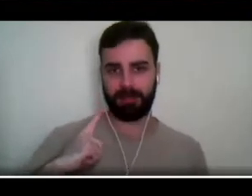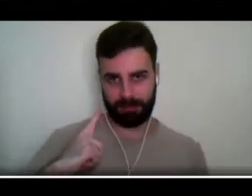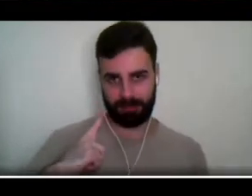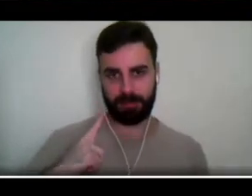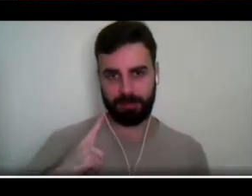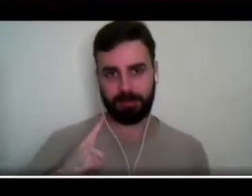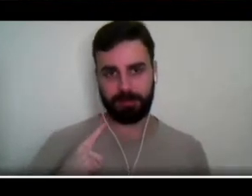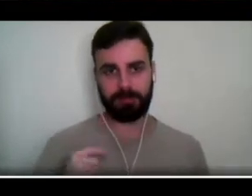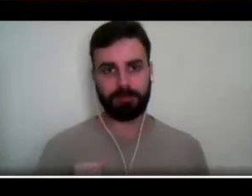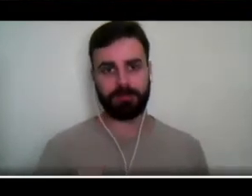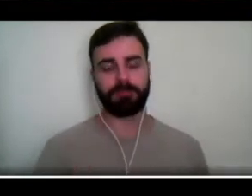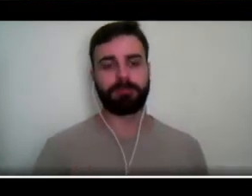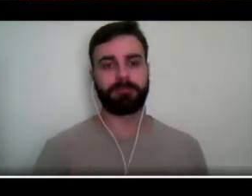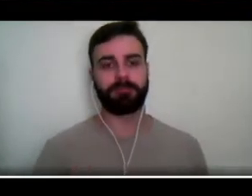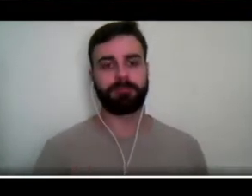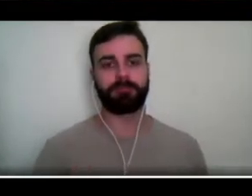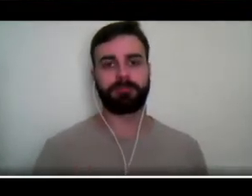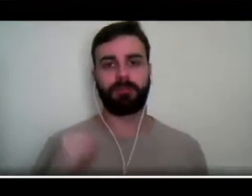né?